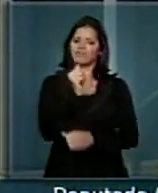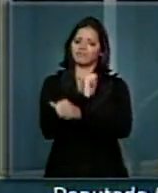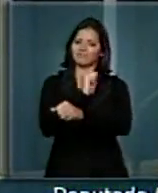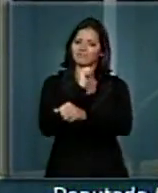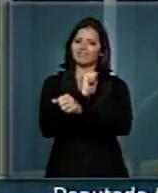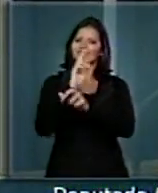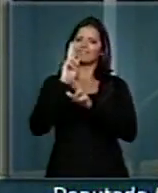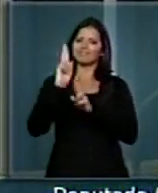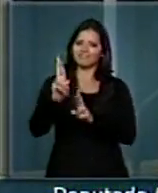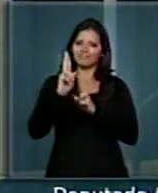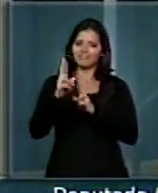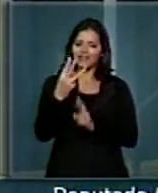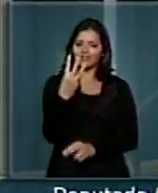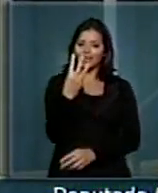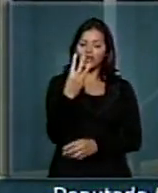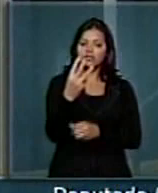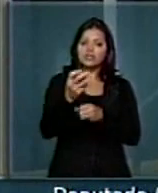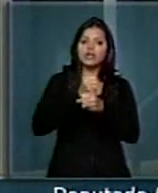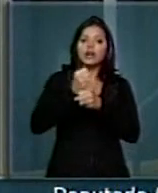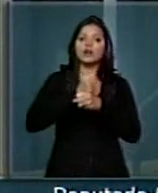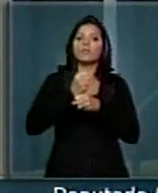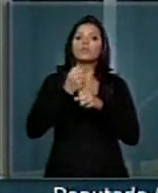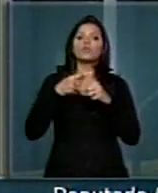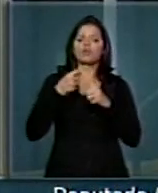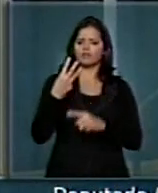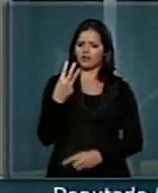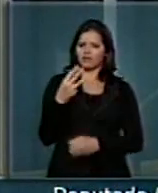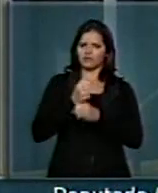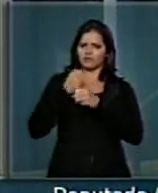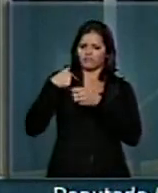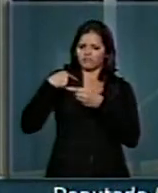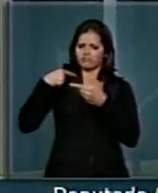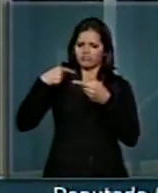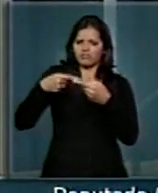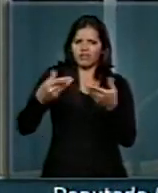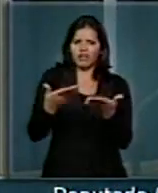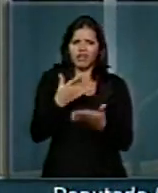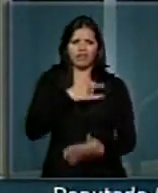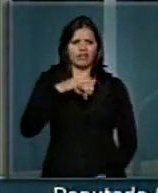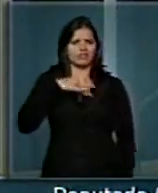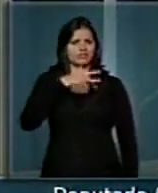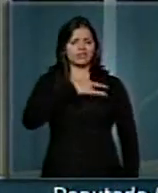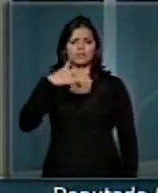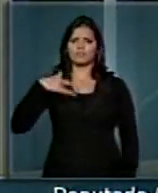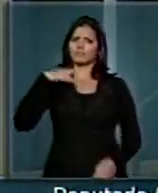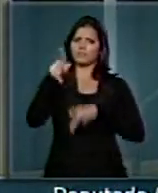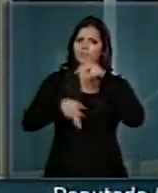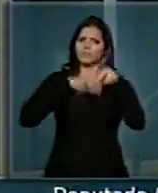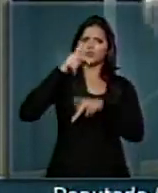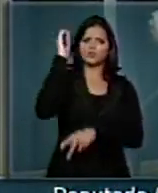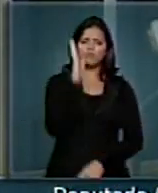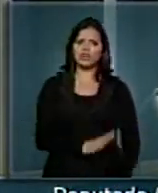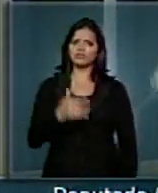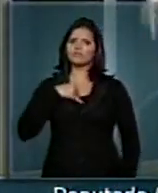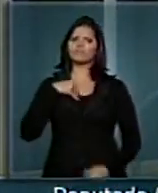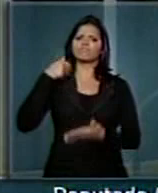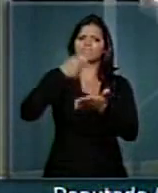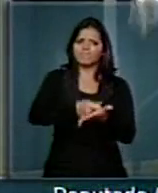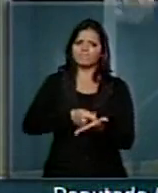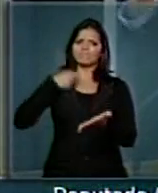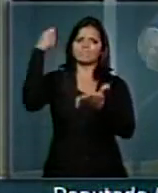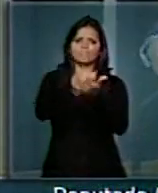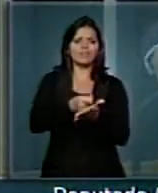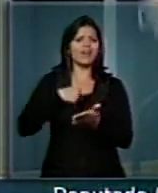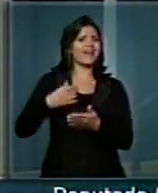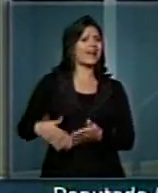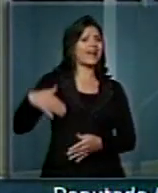3 anos. Por quê? Se nesses 3 anos, lamentavelmente, a saúde pública do nosso país vem pagando um